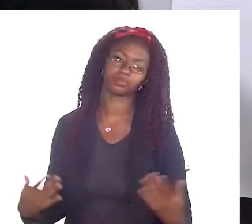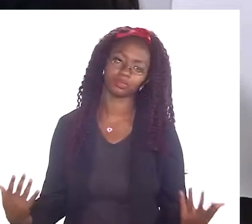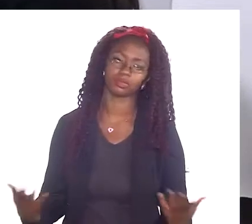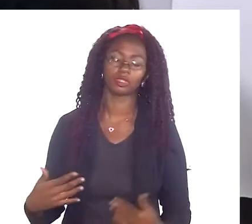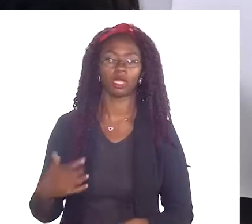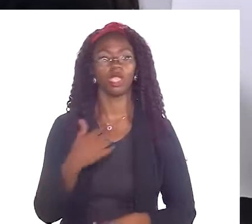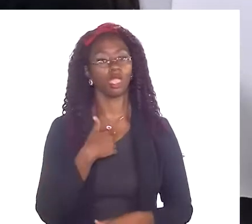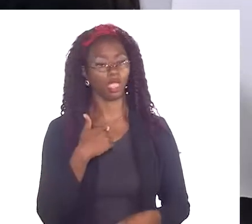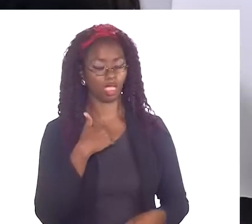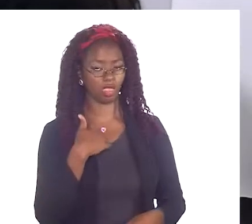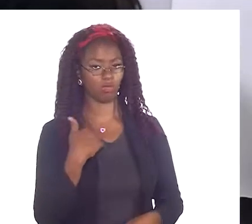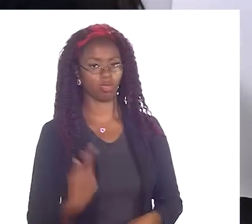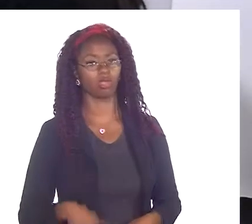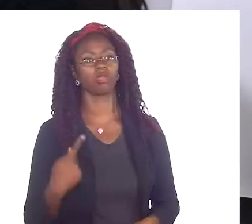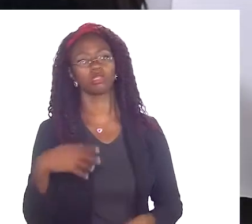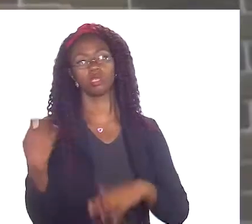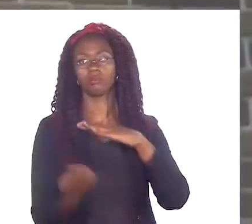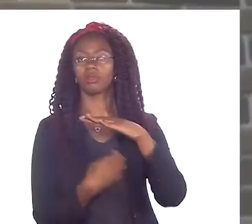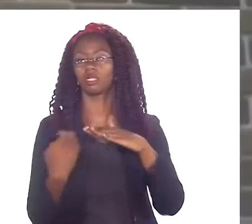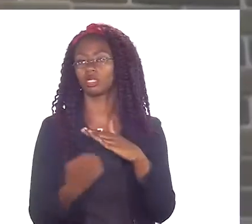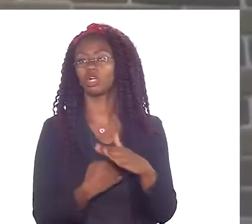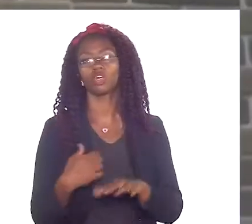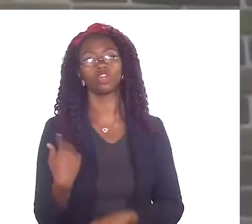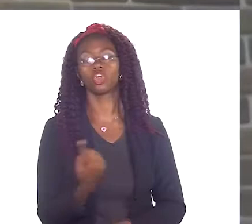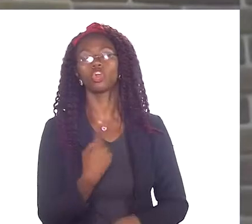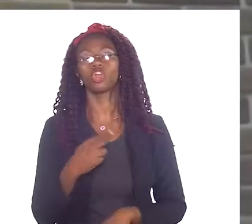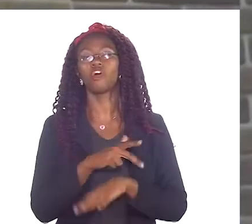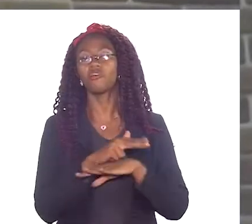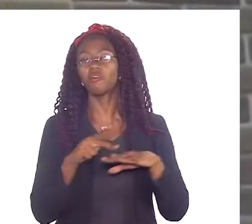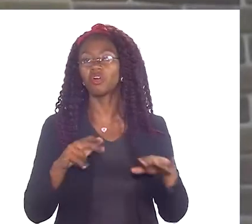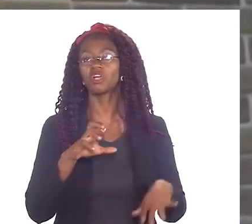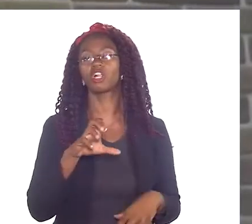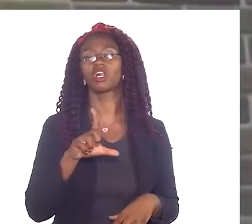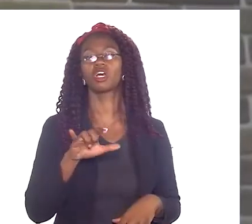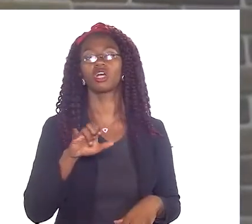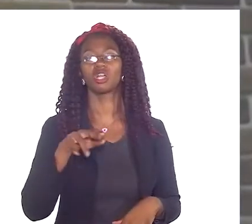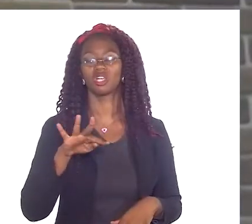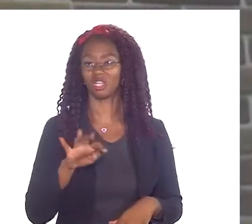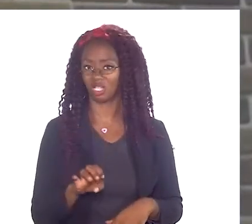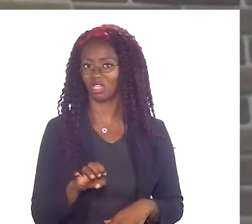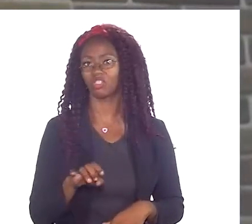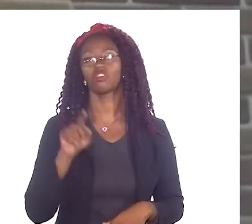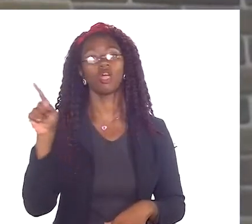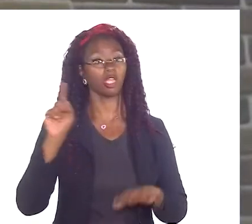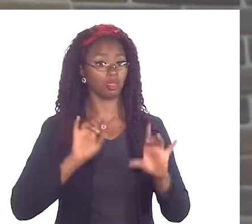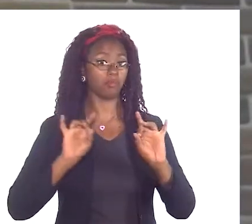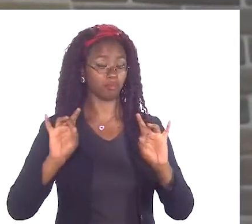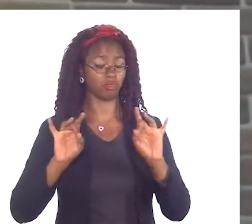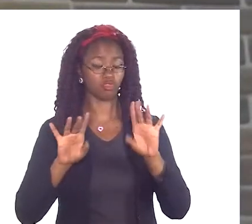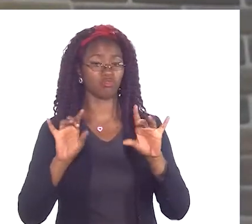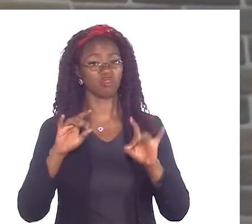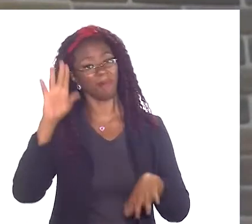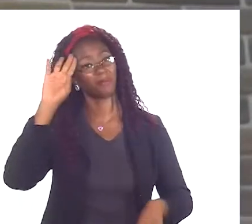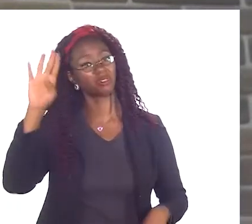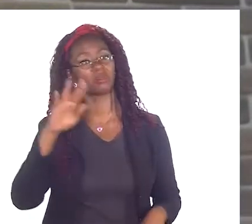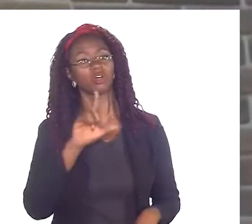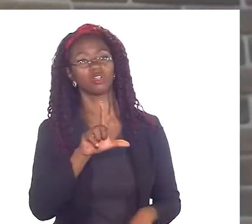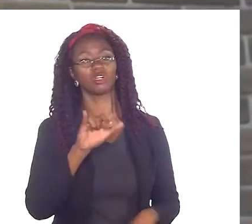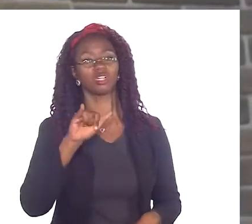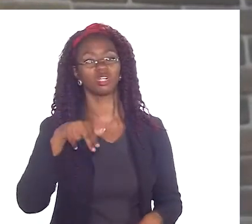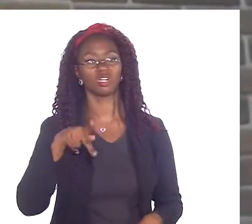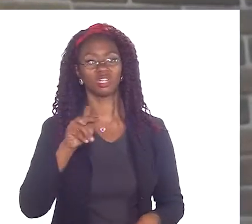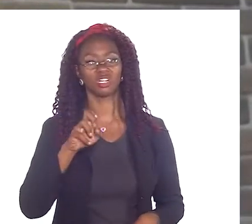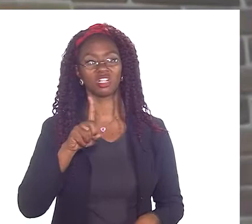exemplo, na Digital Innovation One, a gente tem um leque aí de grandes clientes. A principal rede é o LinkedIn, né, que a gente acaba olhando